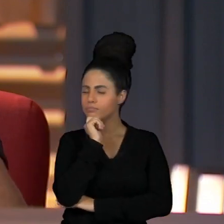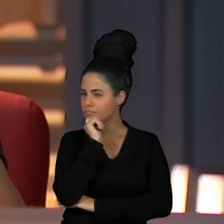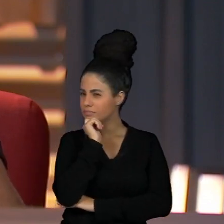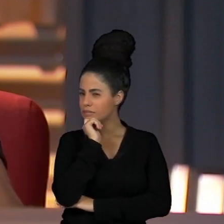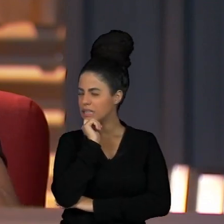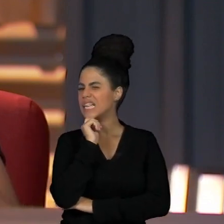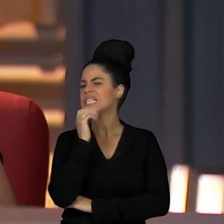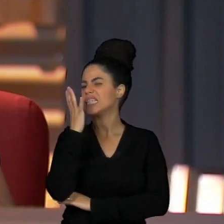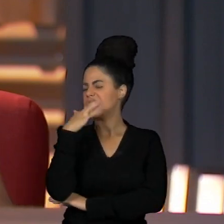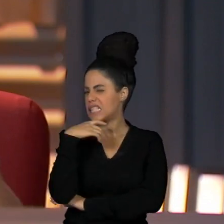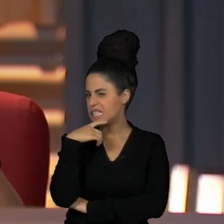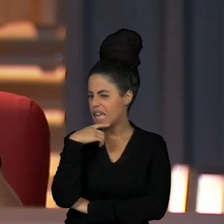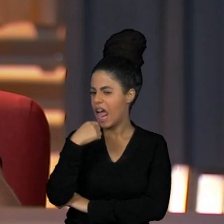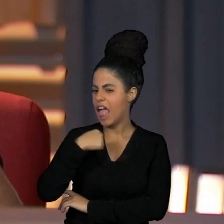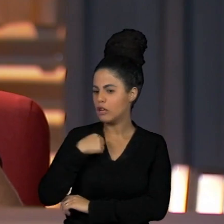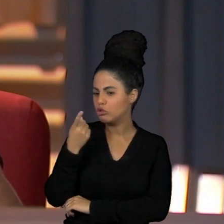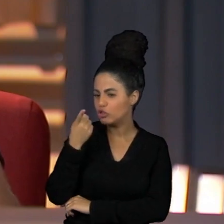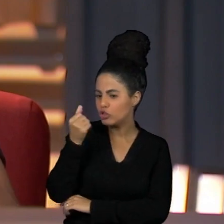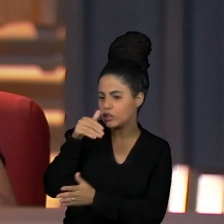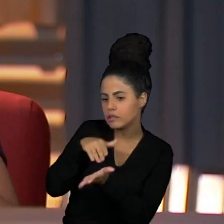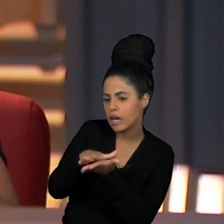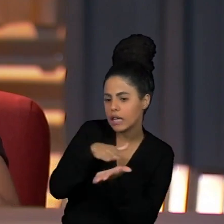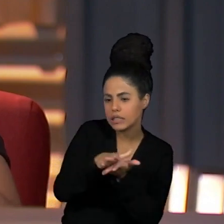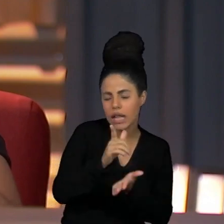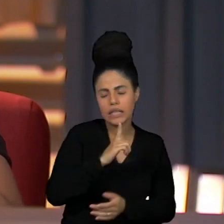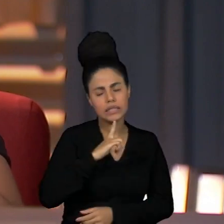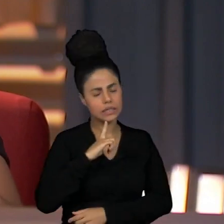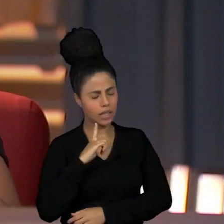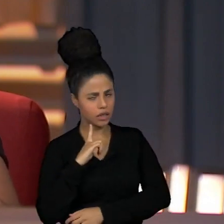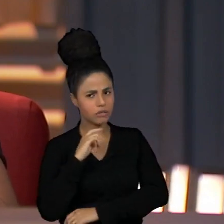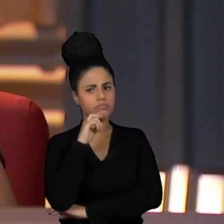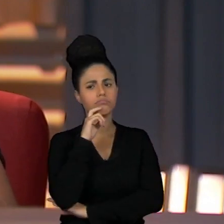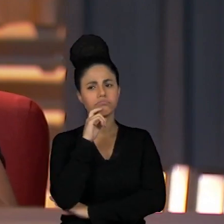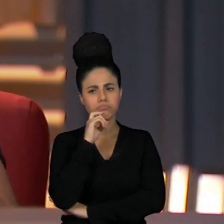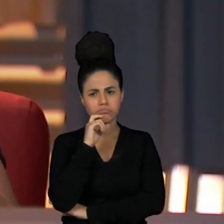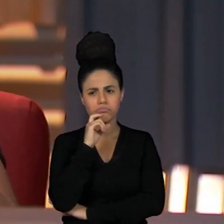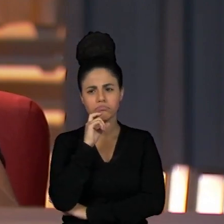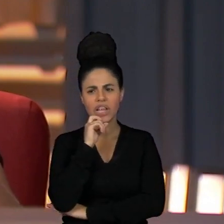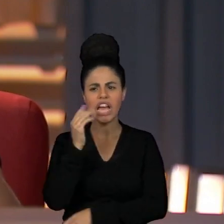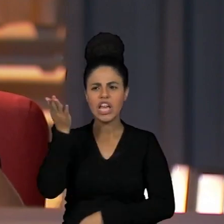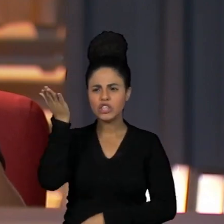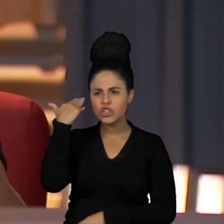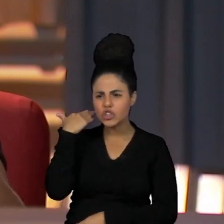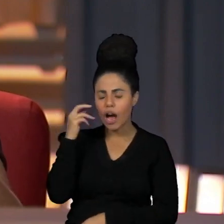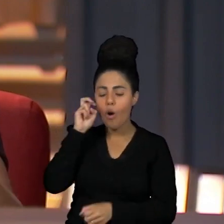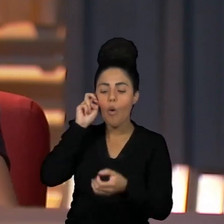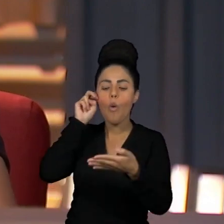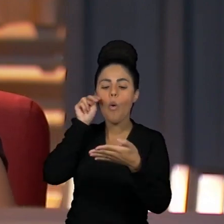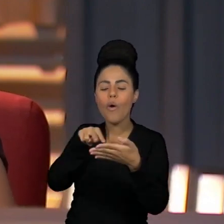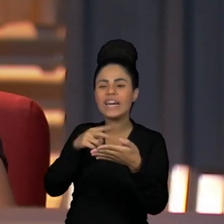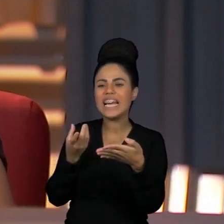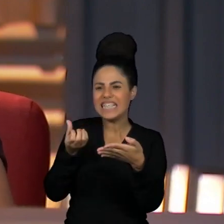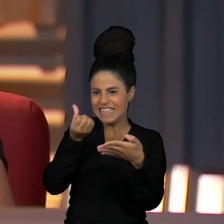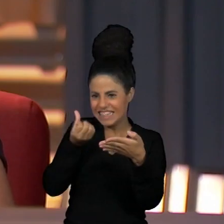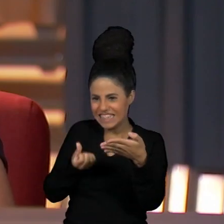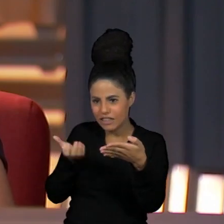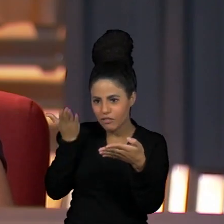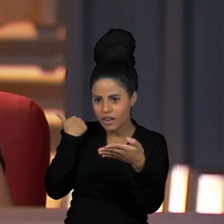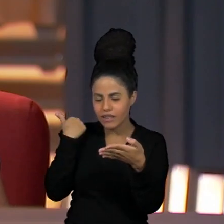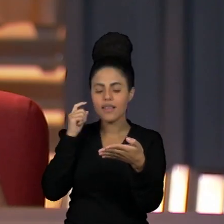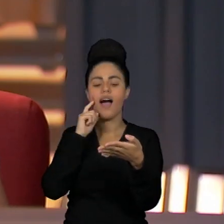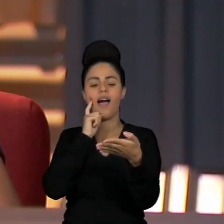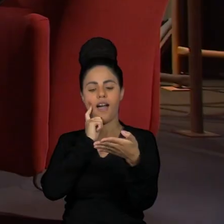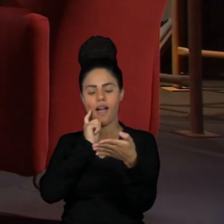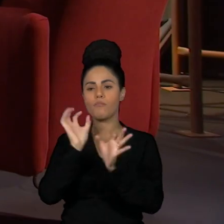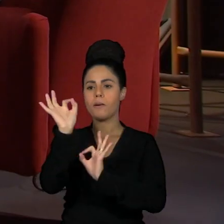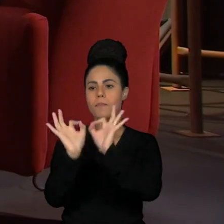para gastar com isso? Mas como que eu fiz na sexta-feira, minha mente está muito fresca sobre as minhas finanças Principalmente pessoais. para o fim de semana,